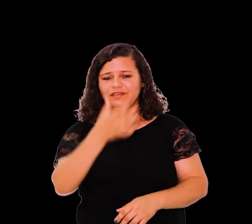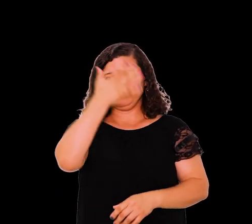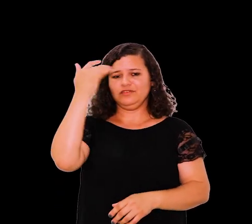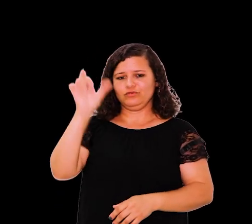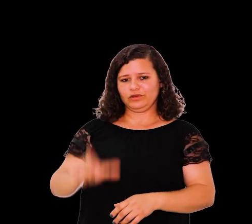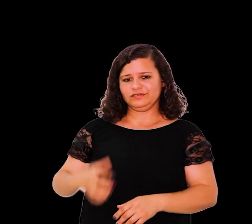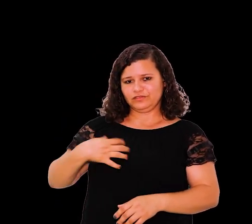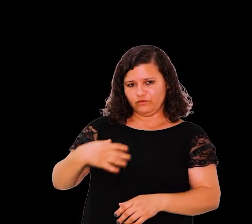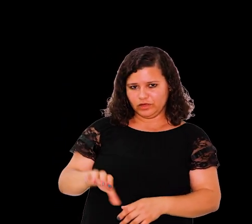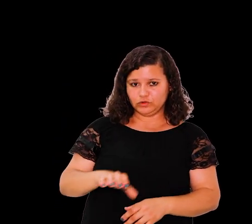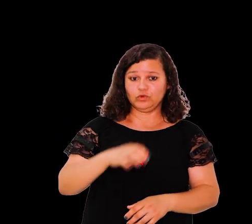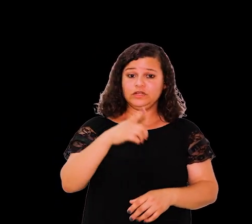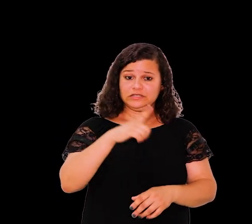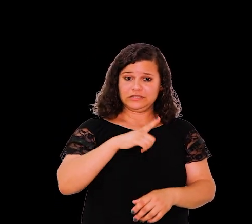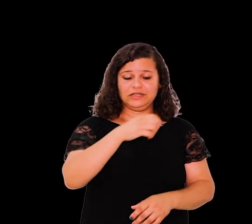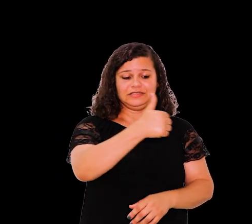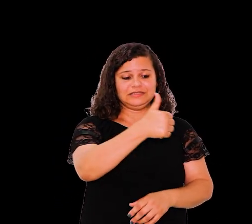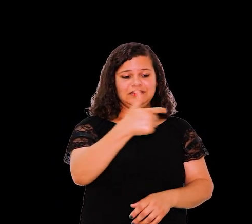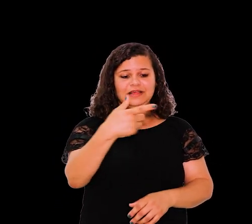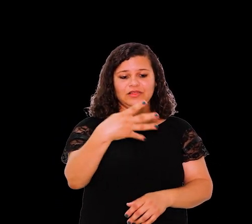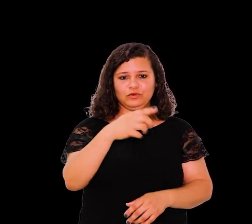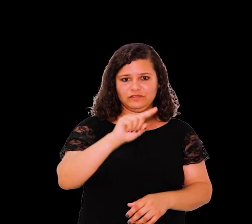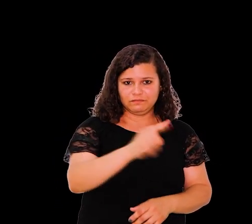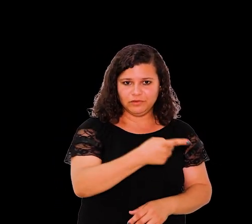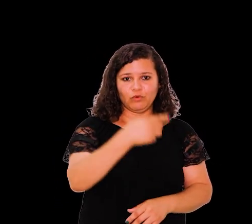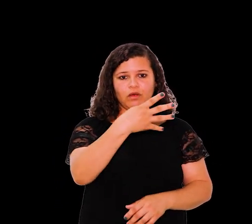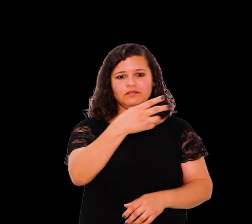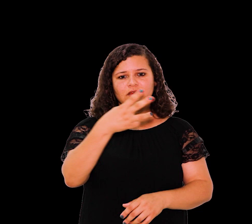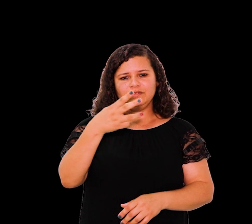2.675.656 soteropolitanos, sendo